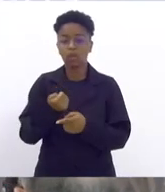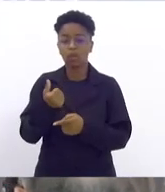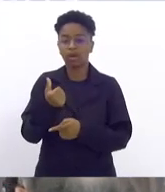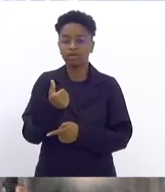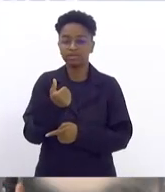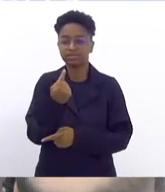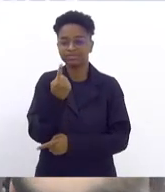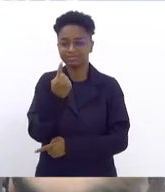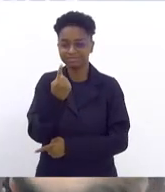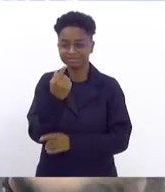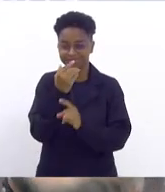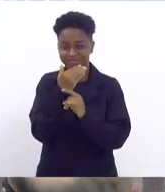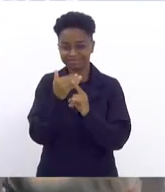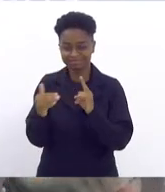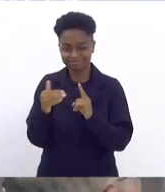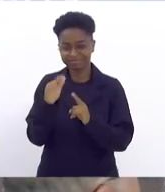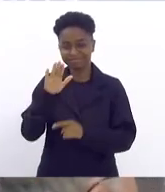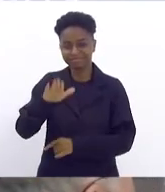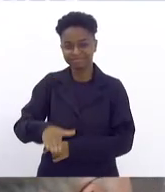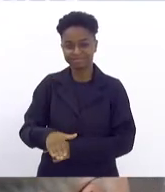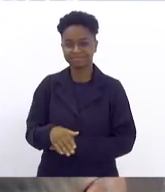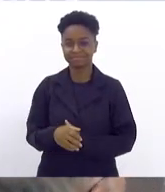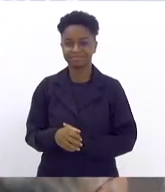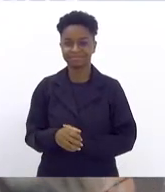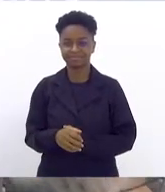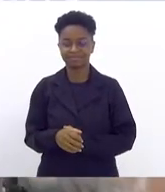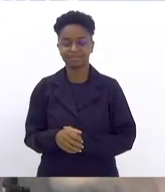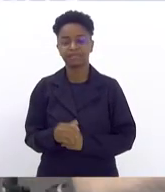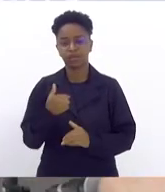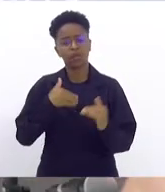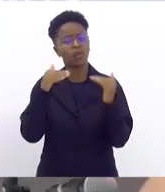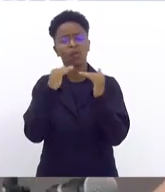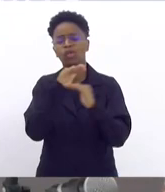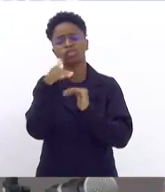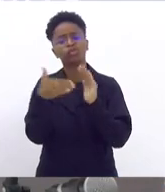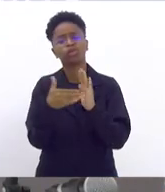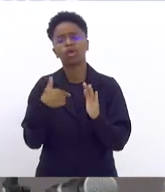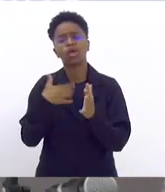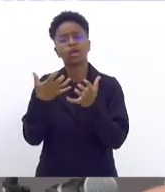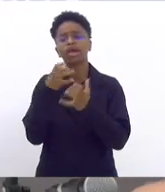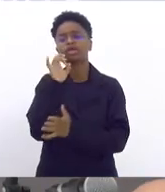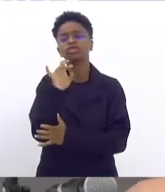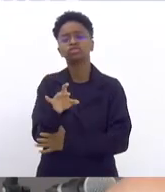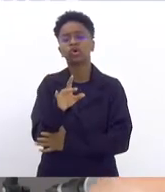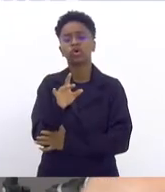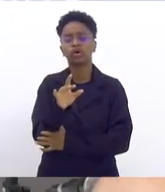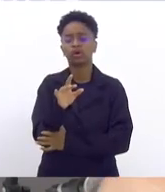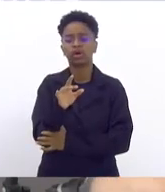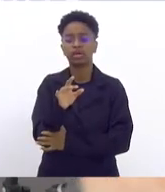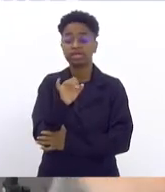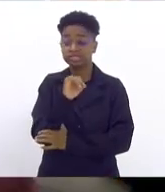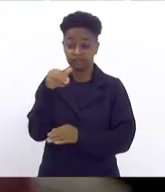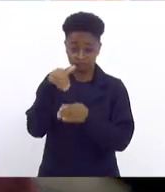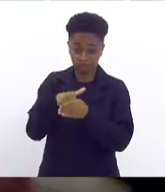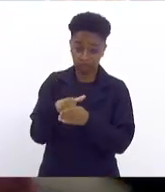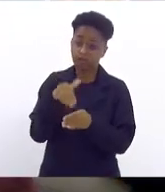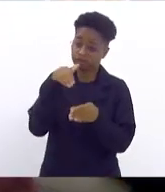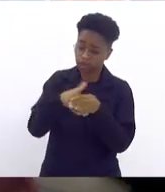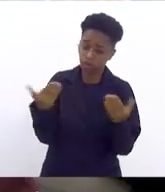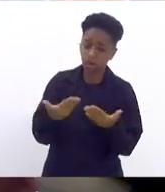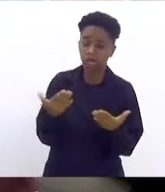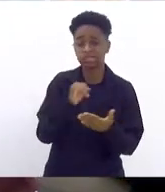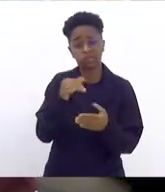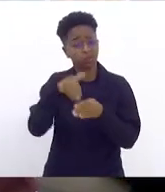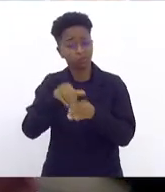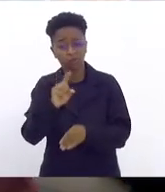Vossa Excelência, rapidamente, a opinião de Vossa Excelência. Eu concordo com tudo. Eu só estou querendo que a gente, se for para votar, a gente vota. Senão,